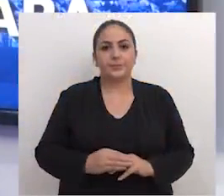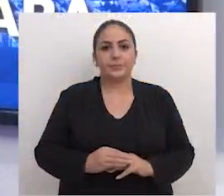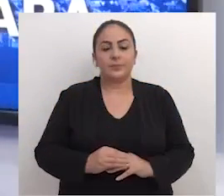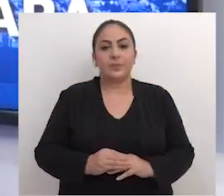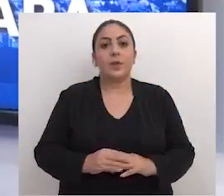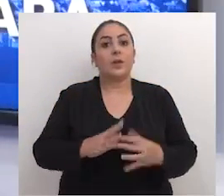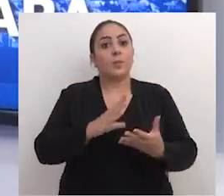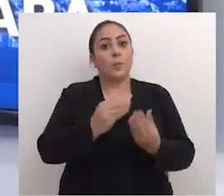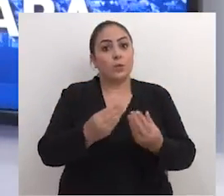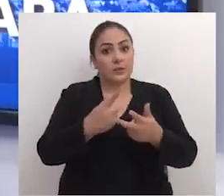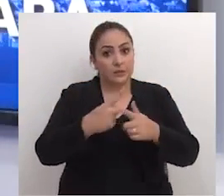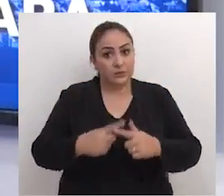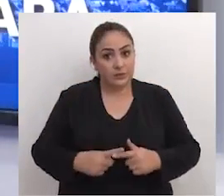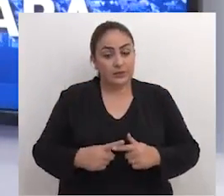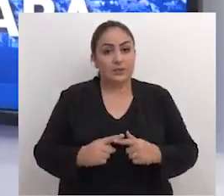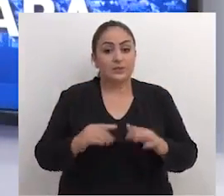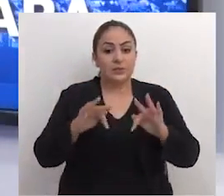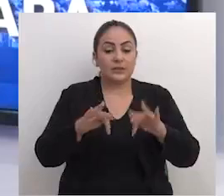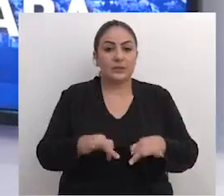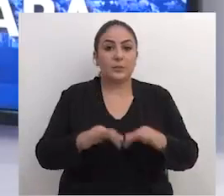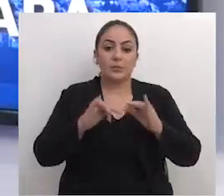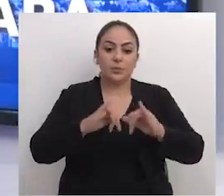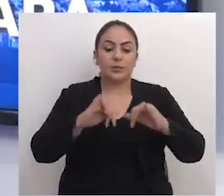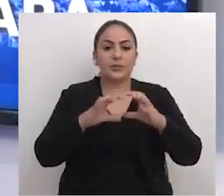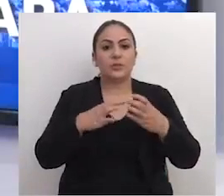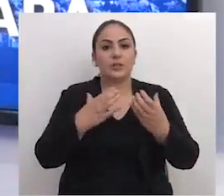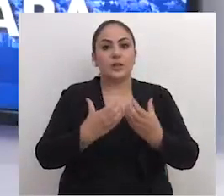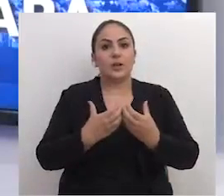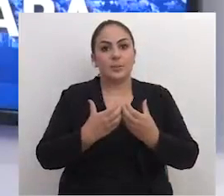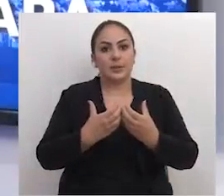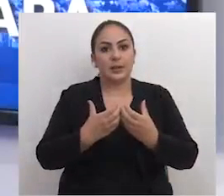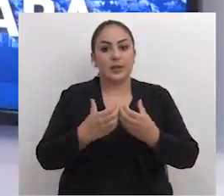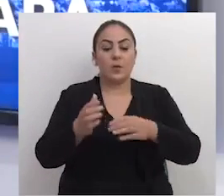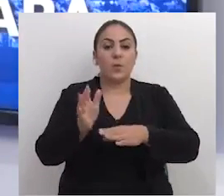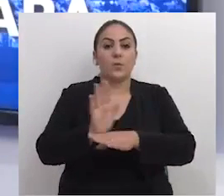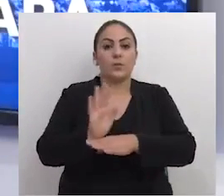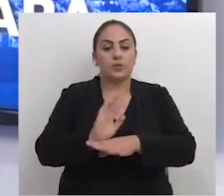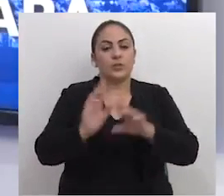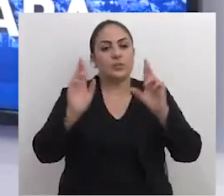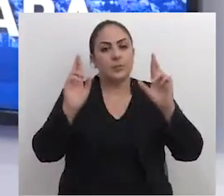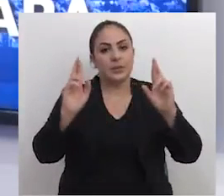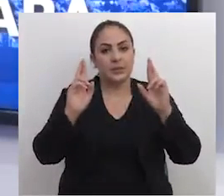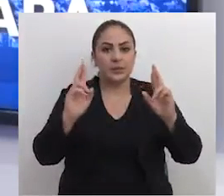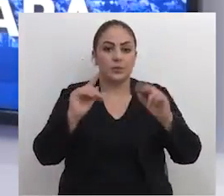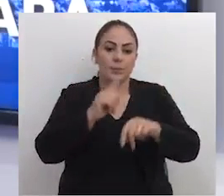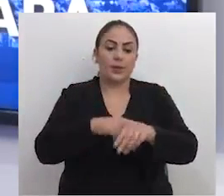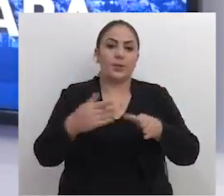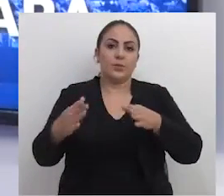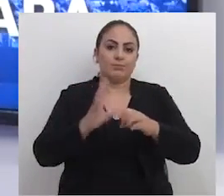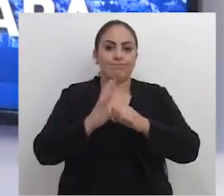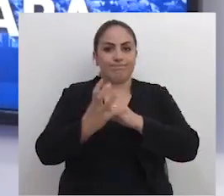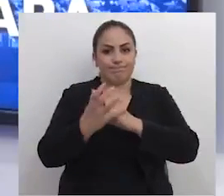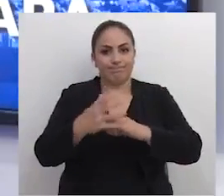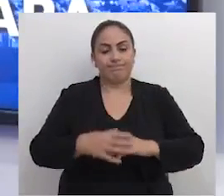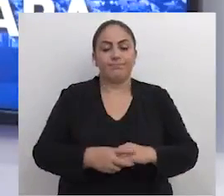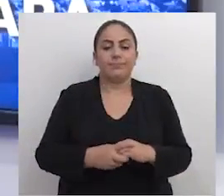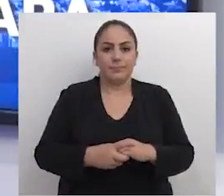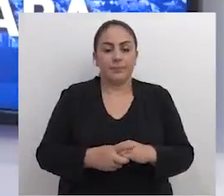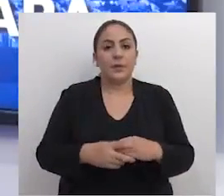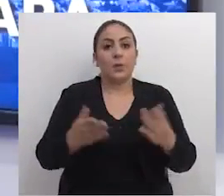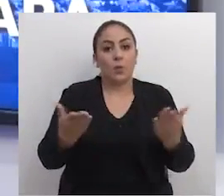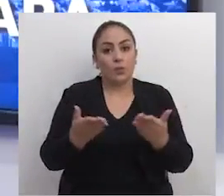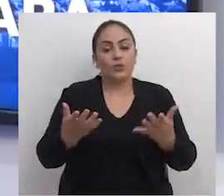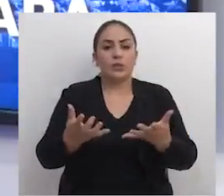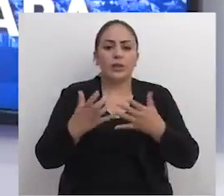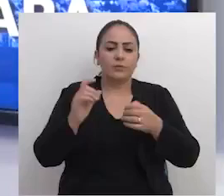noite. Muitas vezes encerramos o Jornal da Câmara com vídeos de esperança em tempos de pandemia. Mas